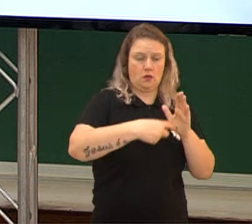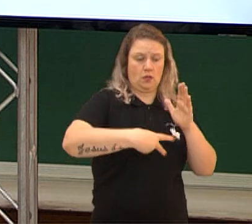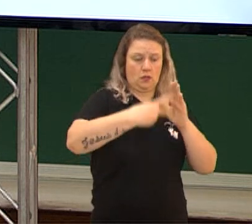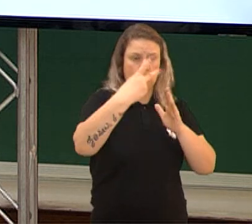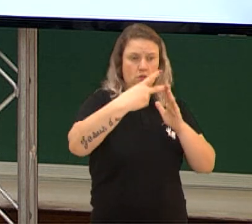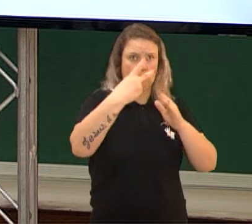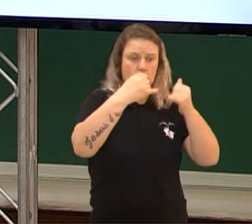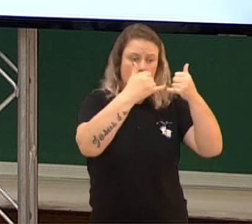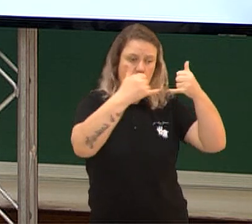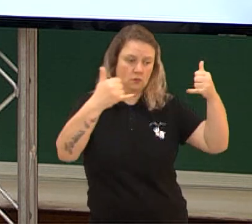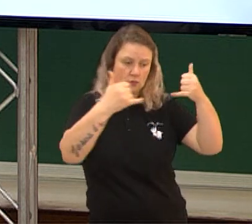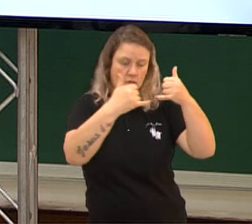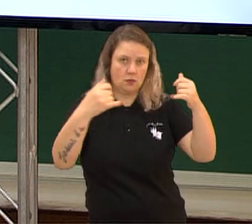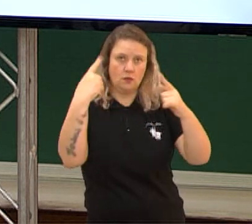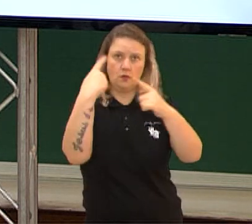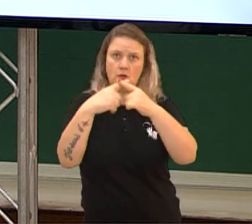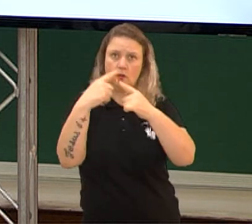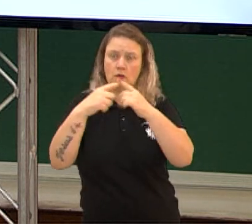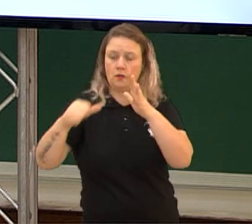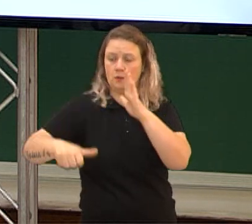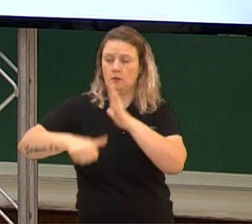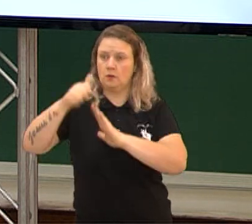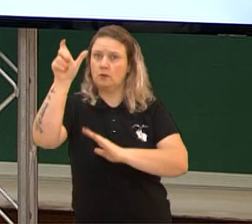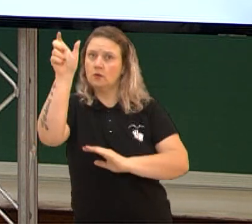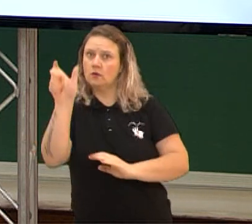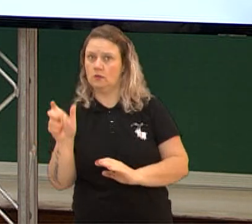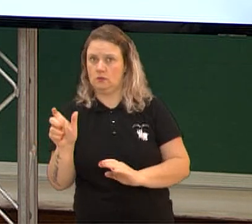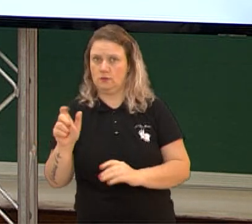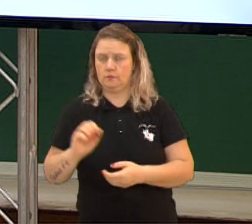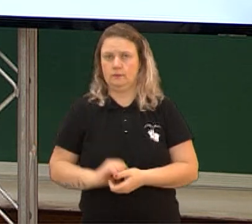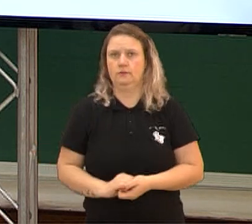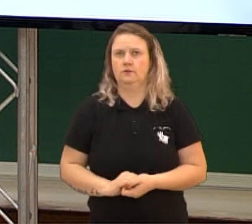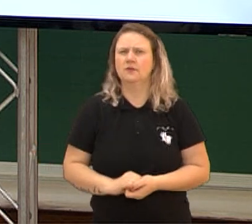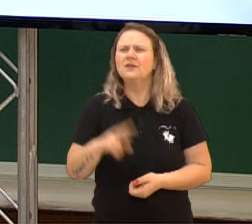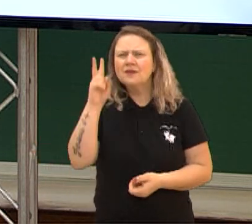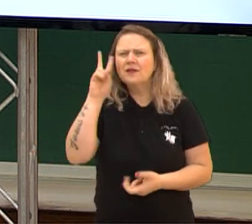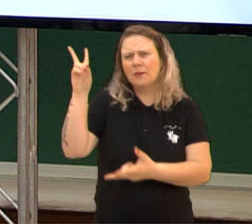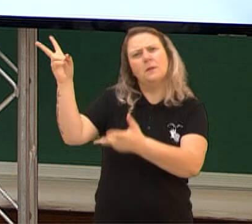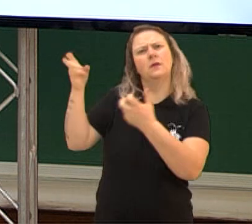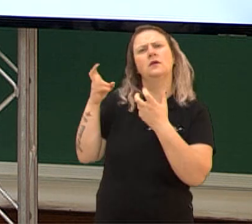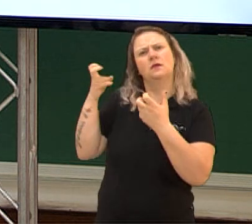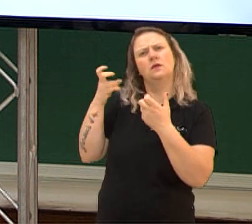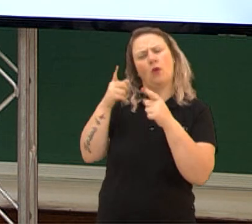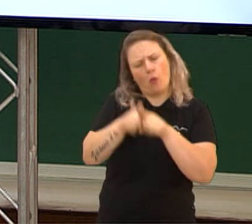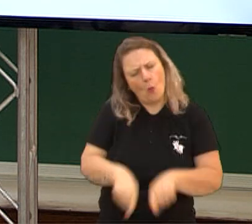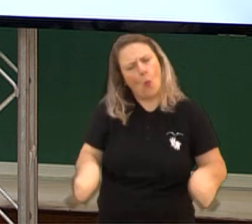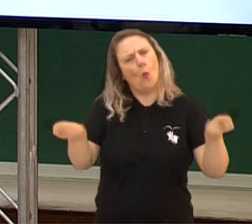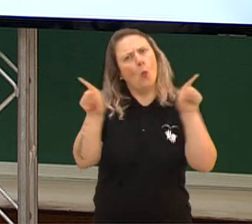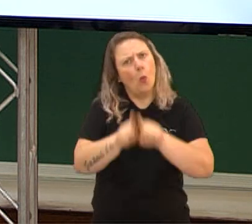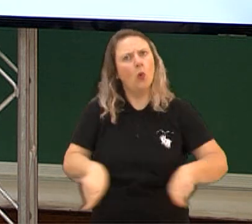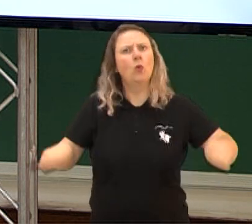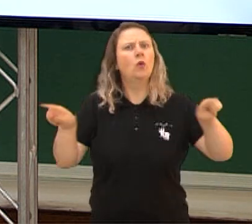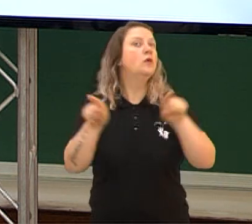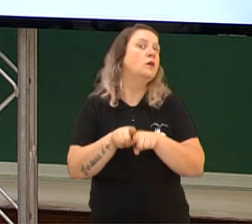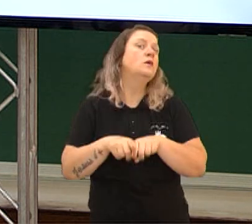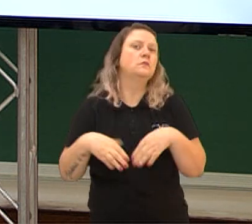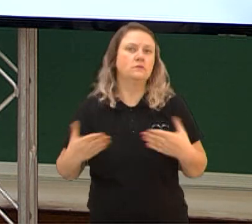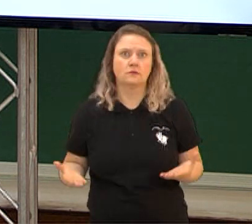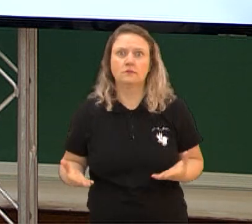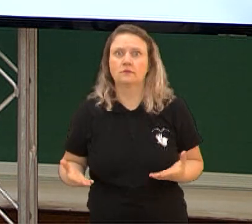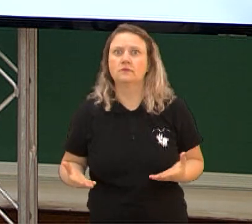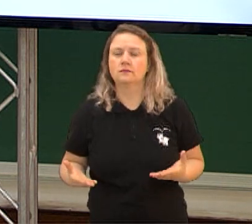linha vezes a primeira coluna. Vocês estão vendo que o processo se repete? Qual será o próximo, então?